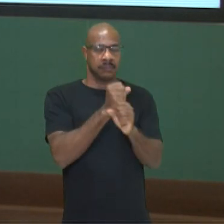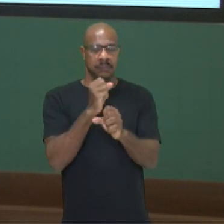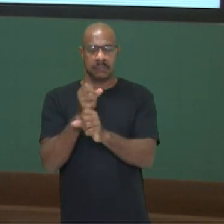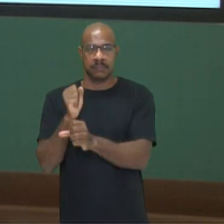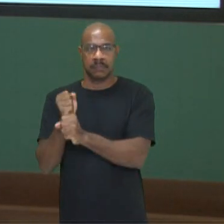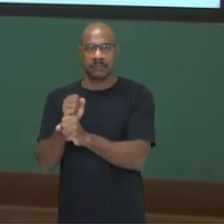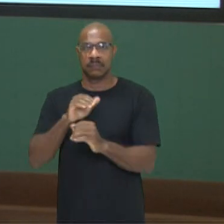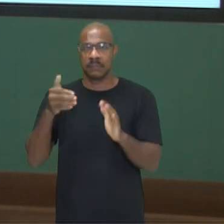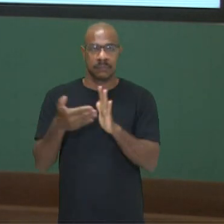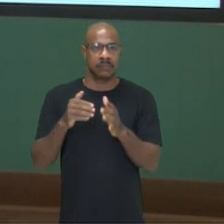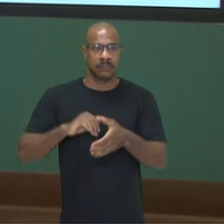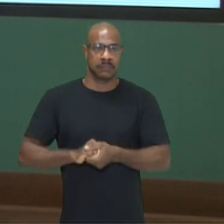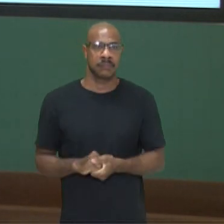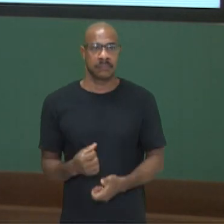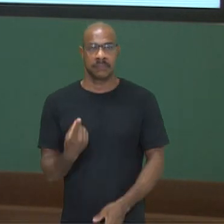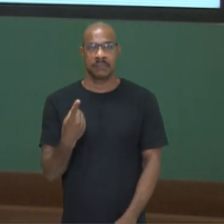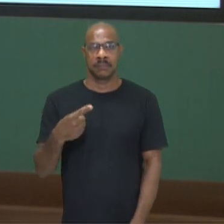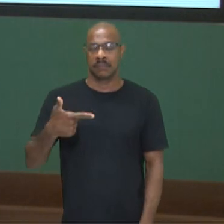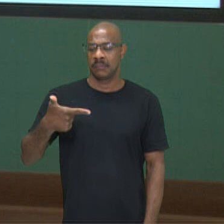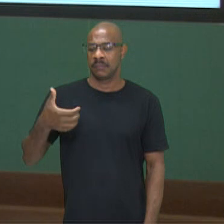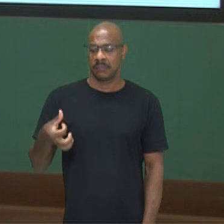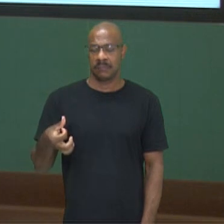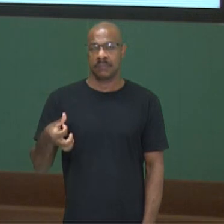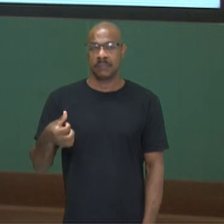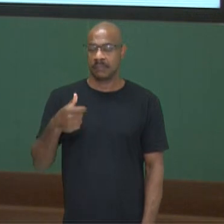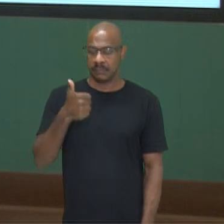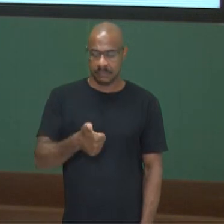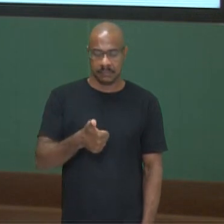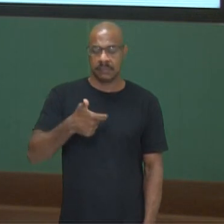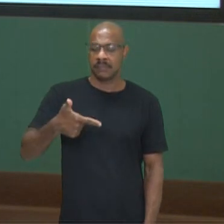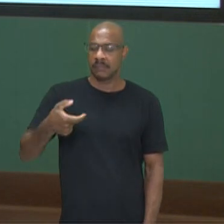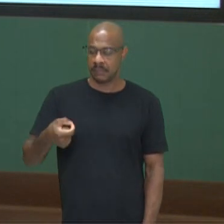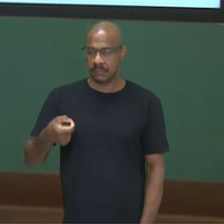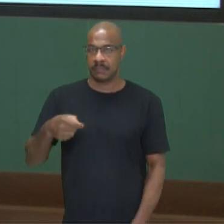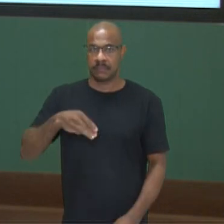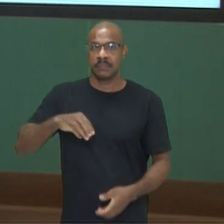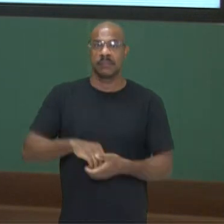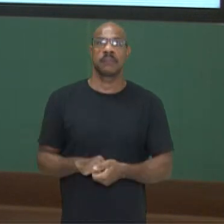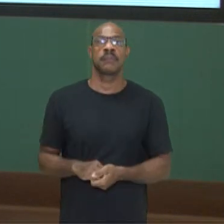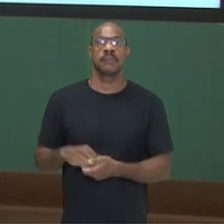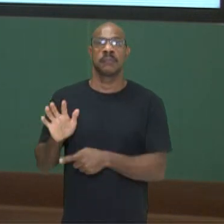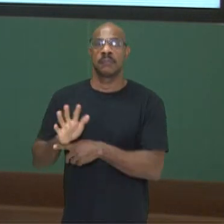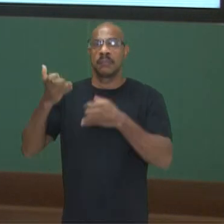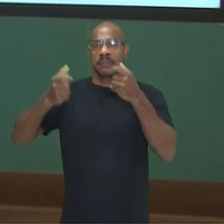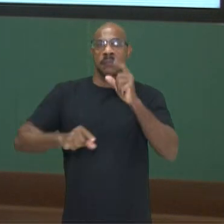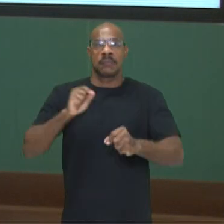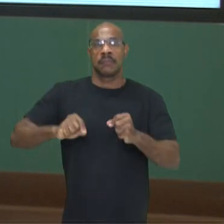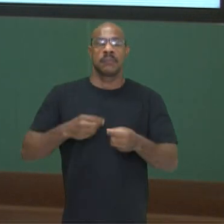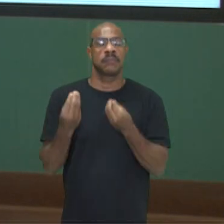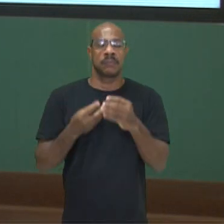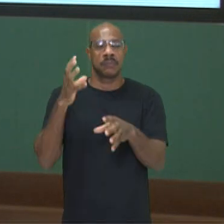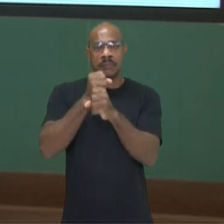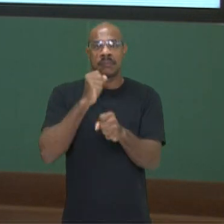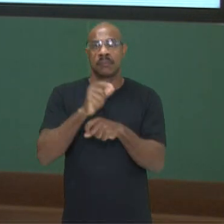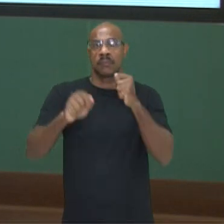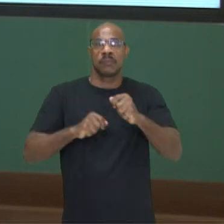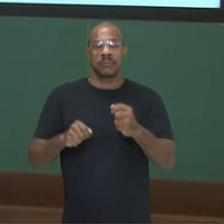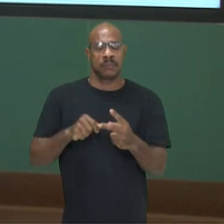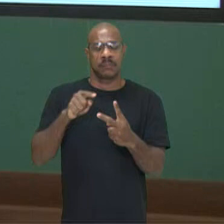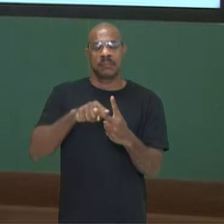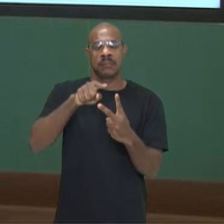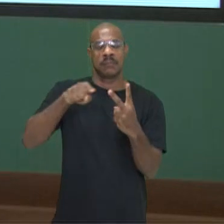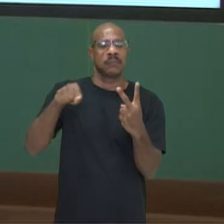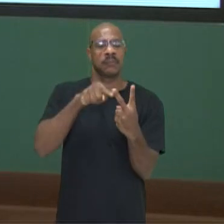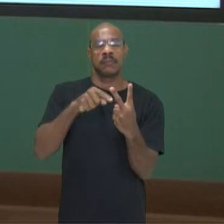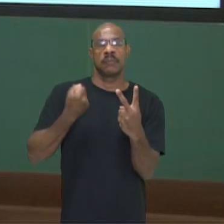120 metros, ok? Bom, nesta aula nós falamos sobre como calcular a raiz